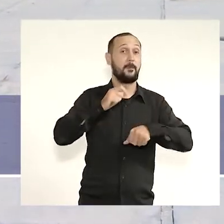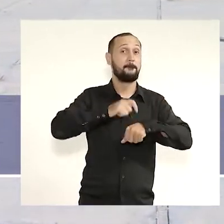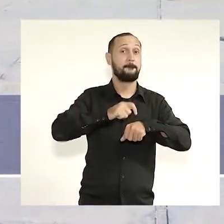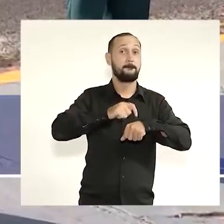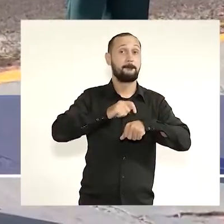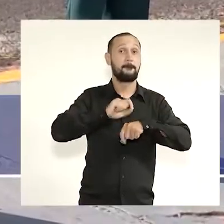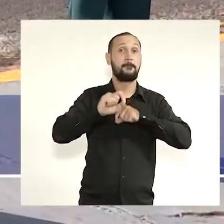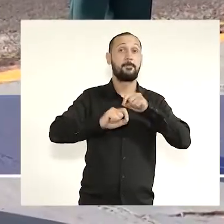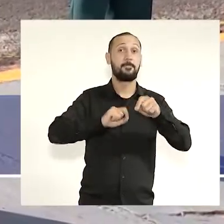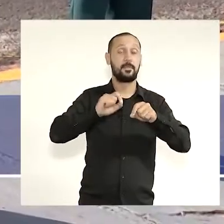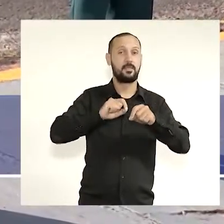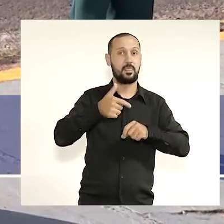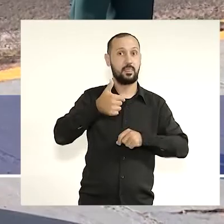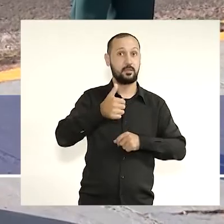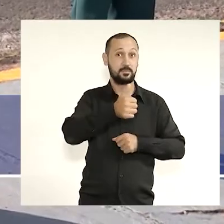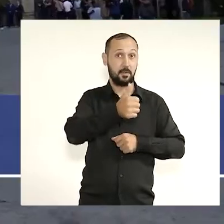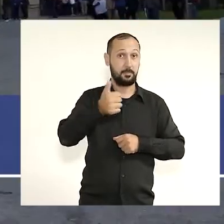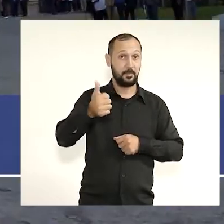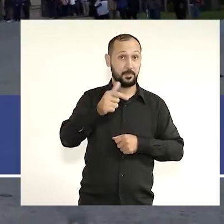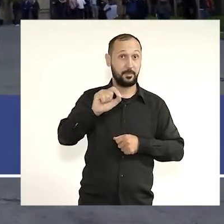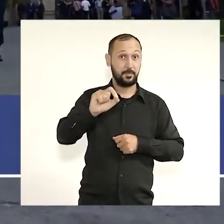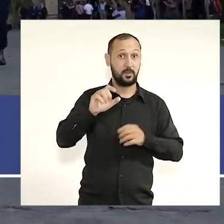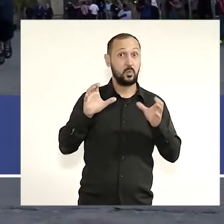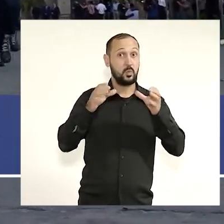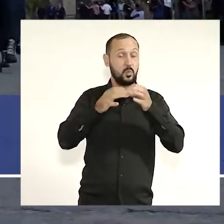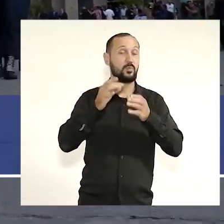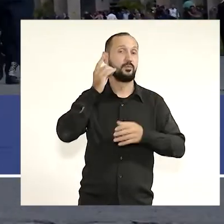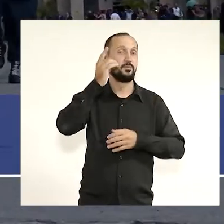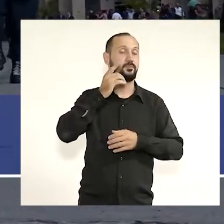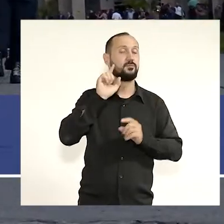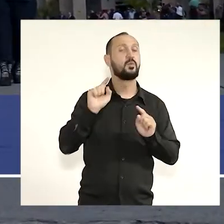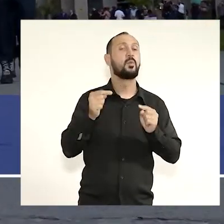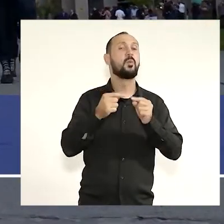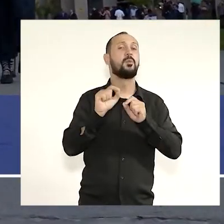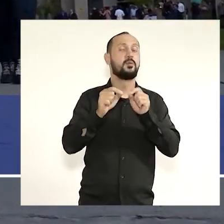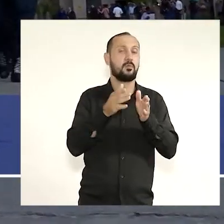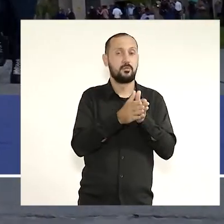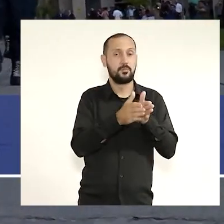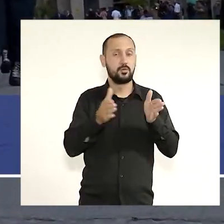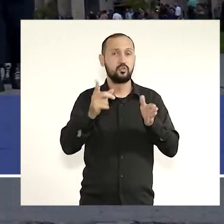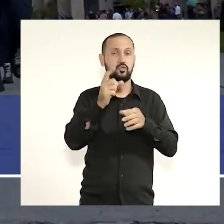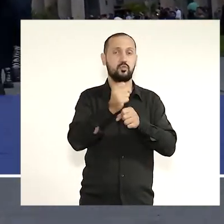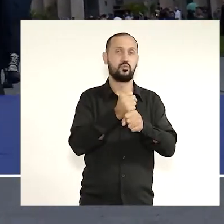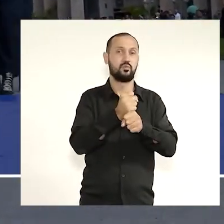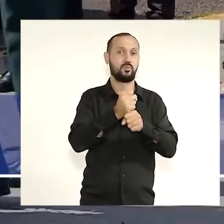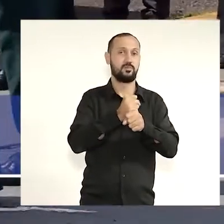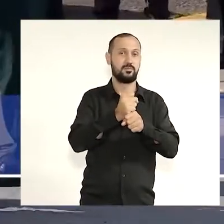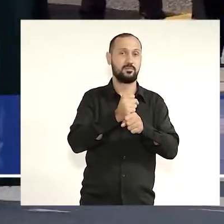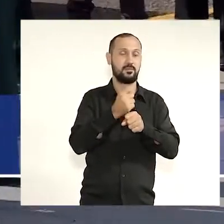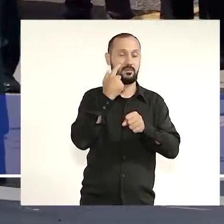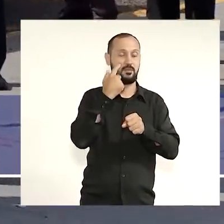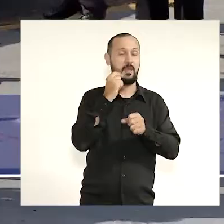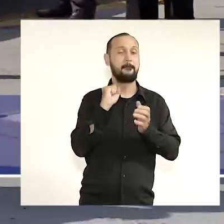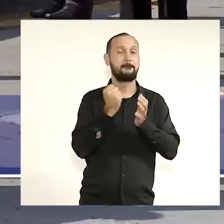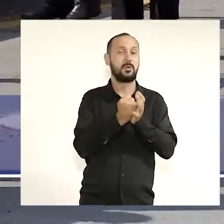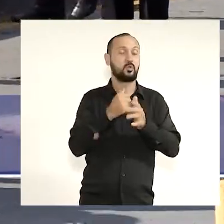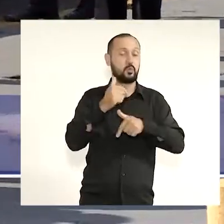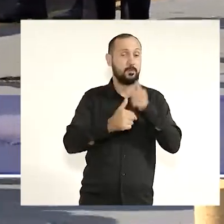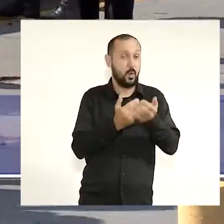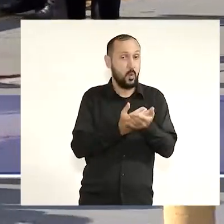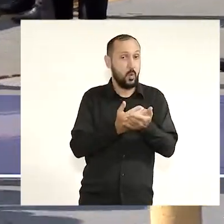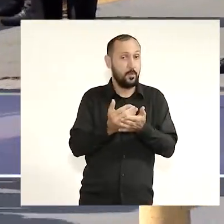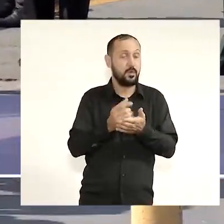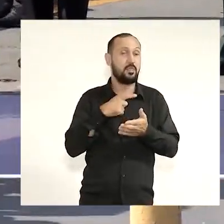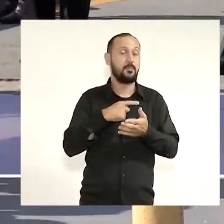segunda sessão legislativa da 11ª legislatura, que corresponde ao período de um ano, marca a retomada